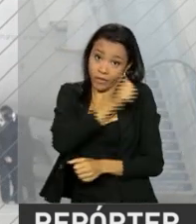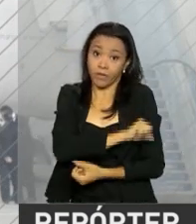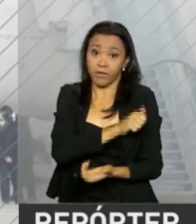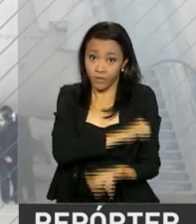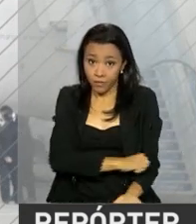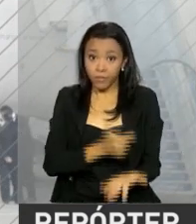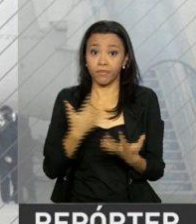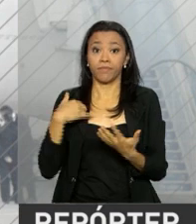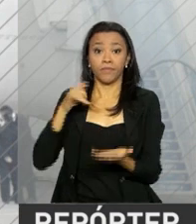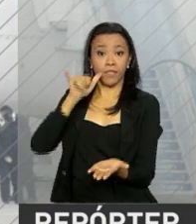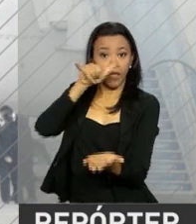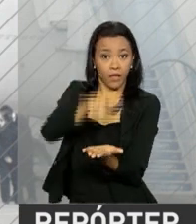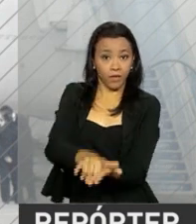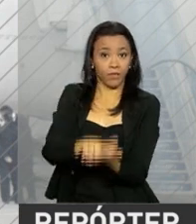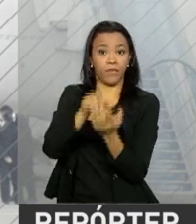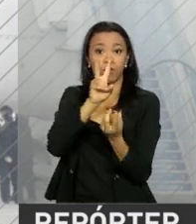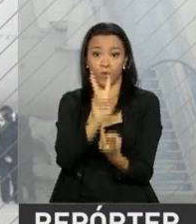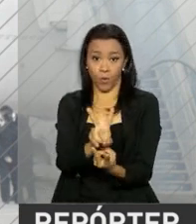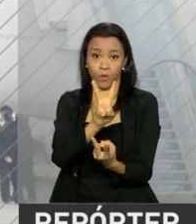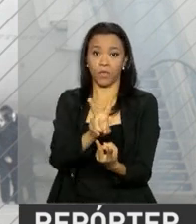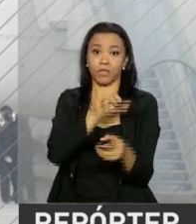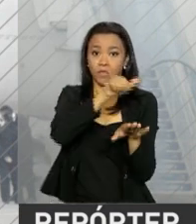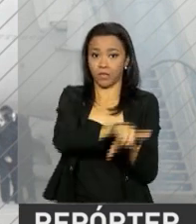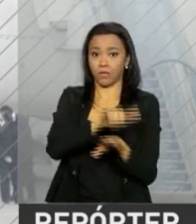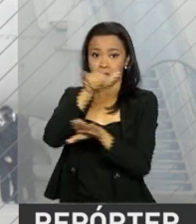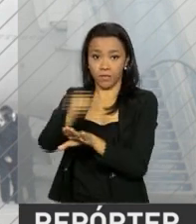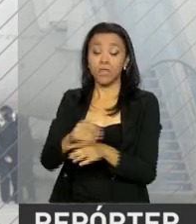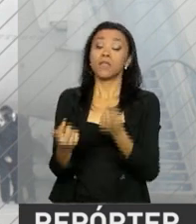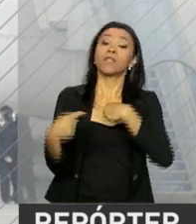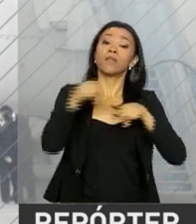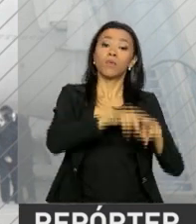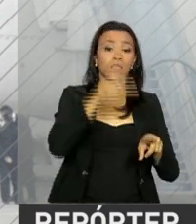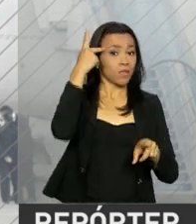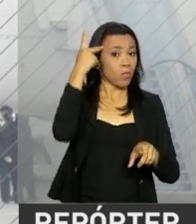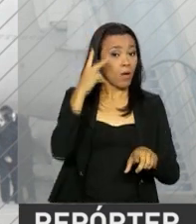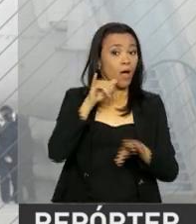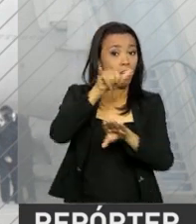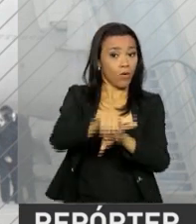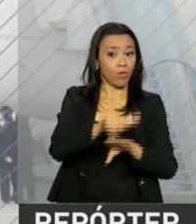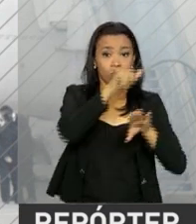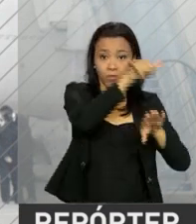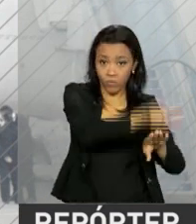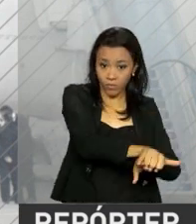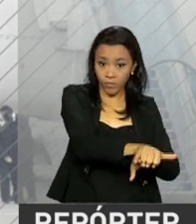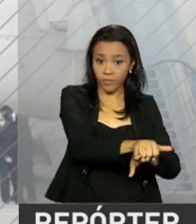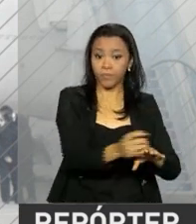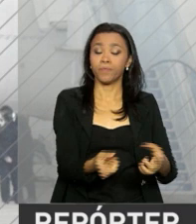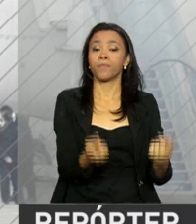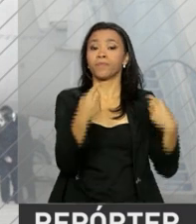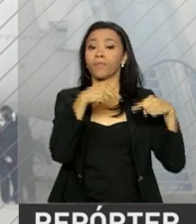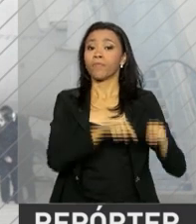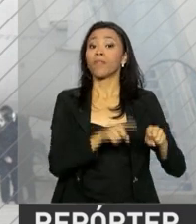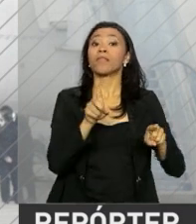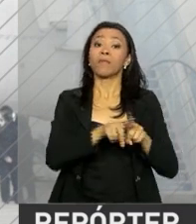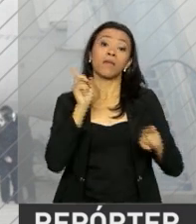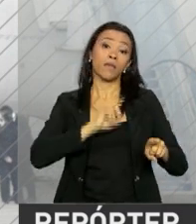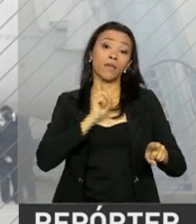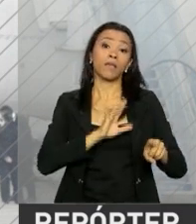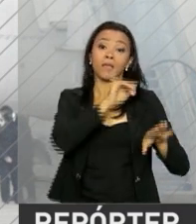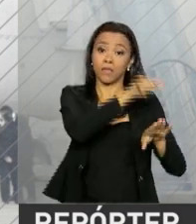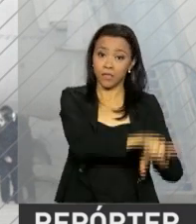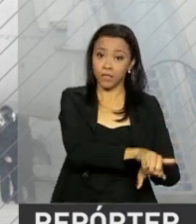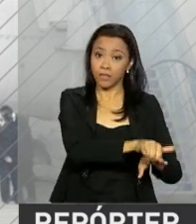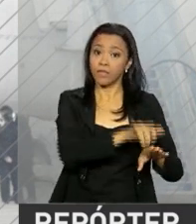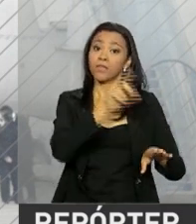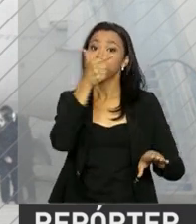com os terminais do Galeão e do Santos do mon São Paulo com Guarulhos Congonhas e Viracopos Minas Gerais com